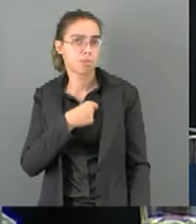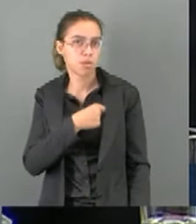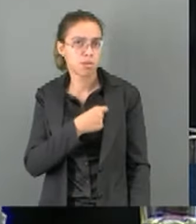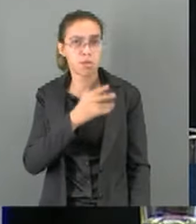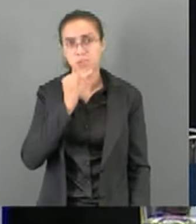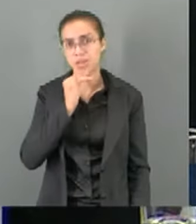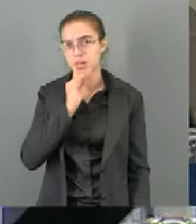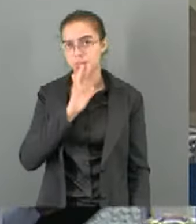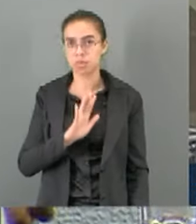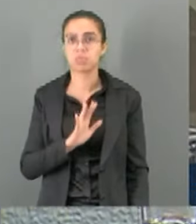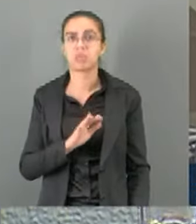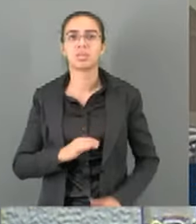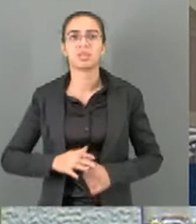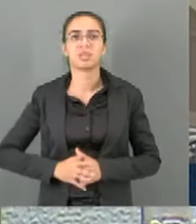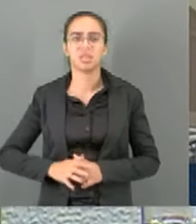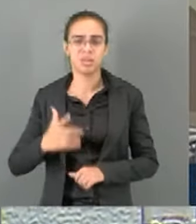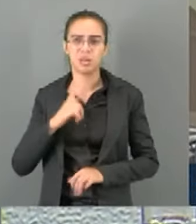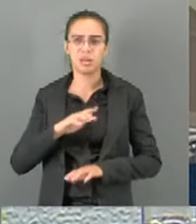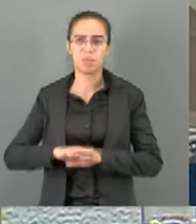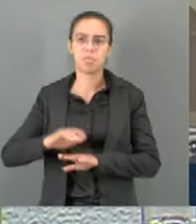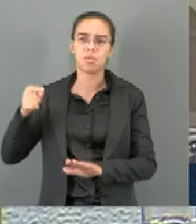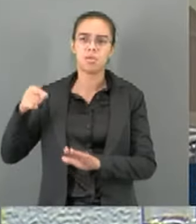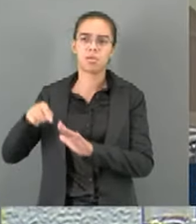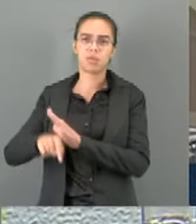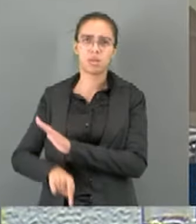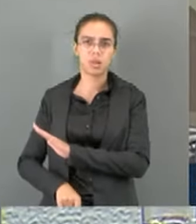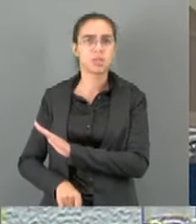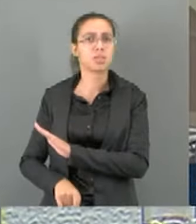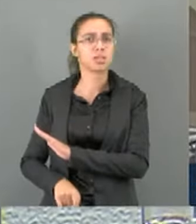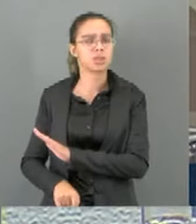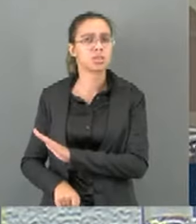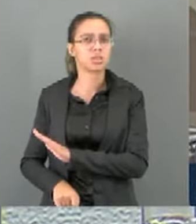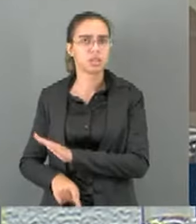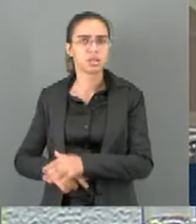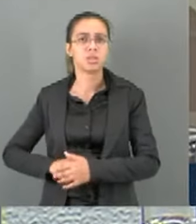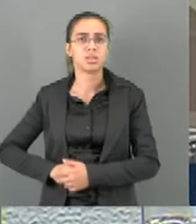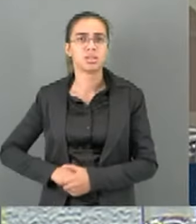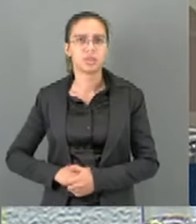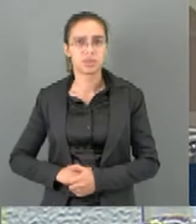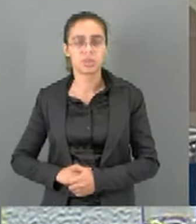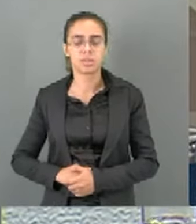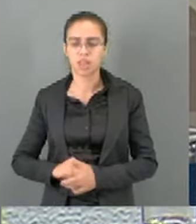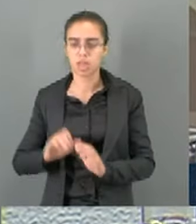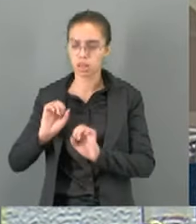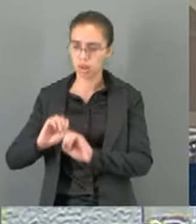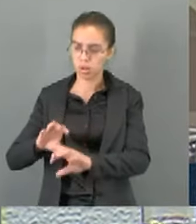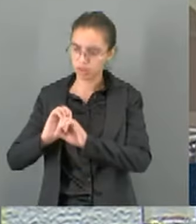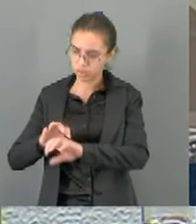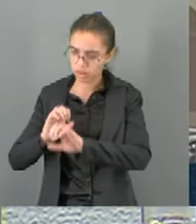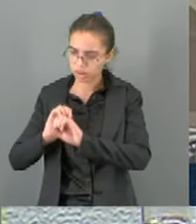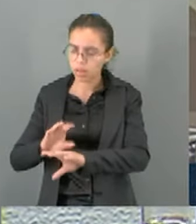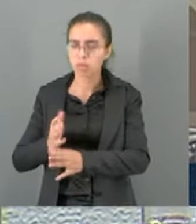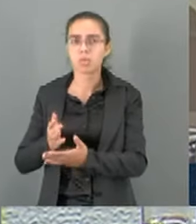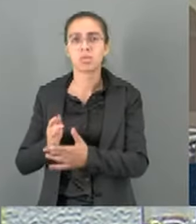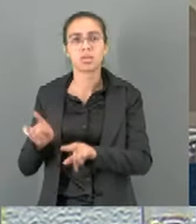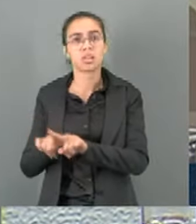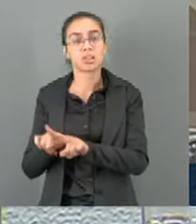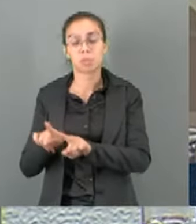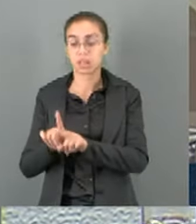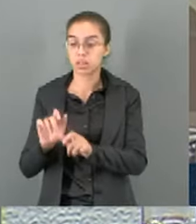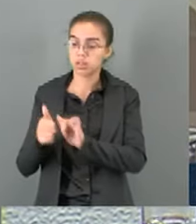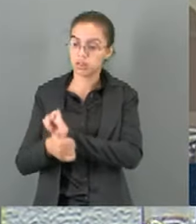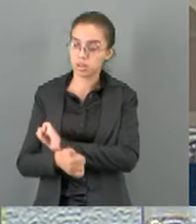E se me permite aprofundar um pouco mais ainda essa questão da educação, né? O esporte